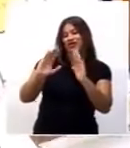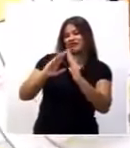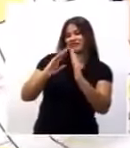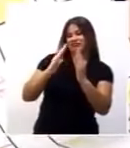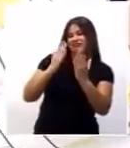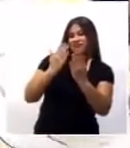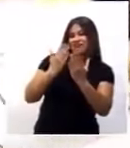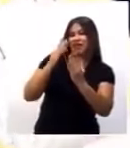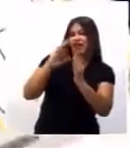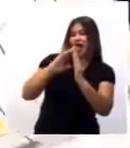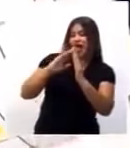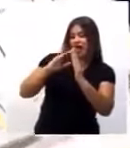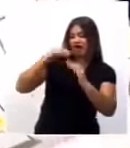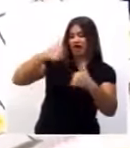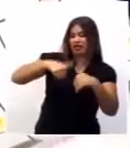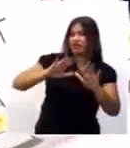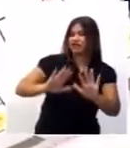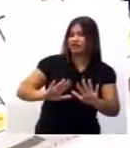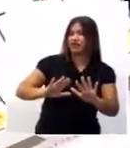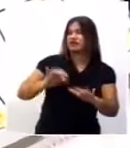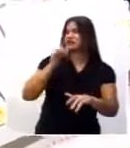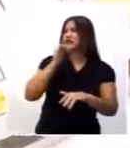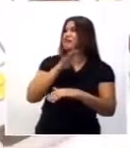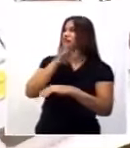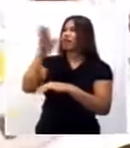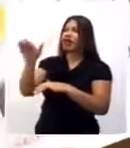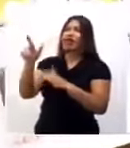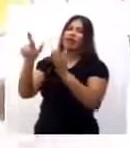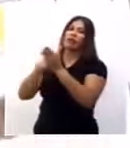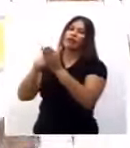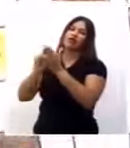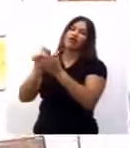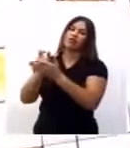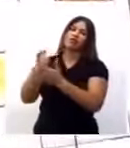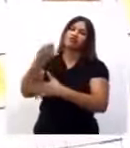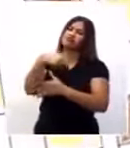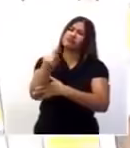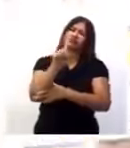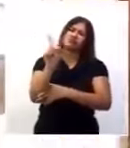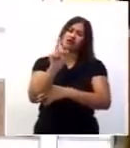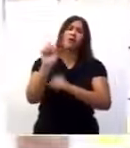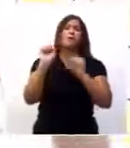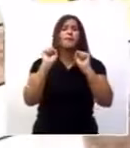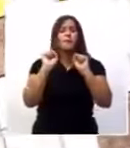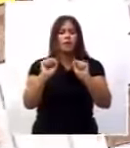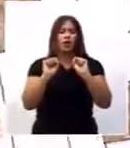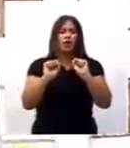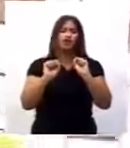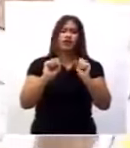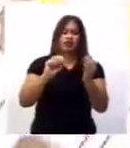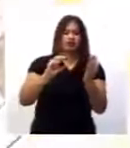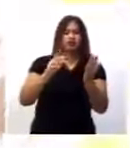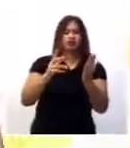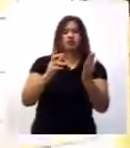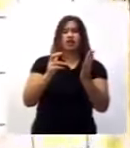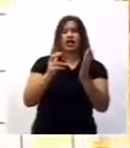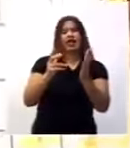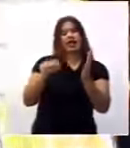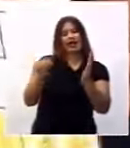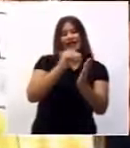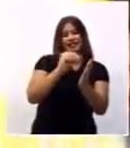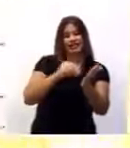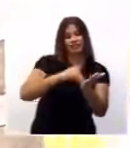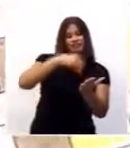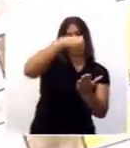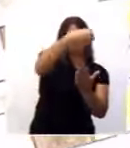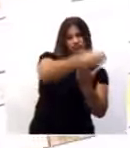papelaria comprar material para construir um jogo. Então, pode ser usado uma folha do caderno de desenho de vocês. É um jogo de